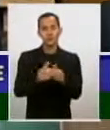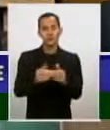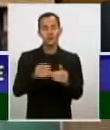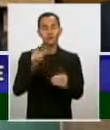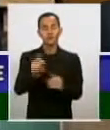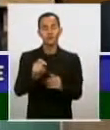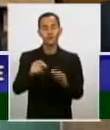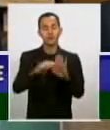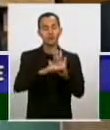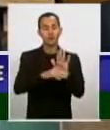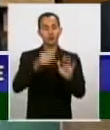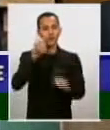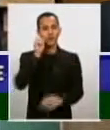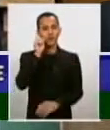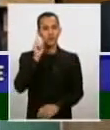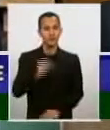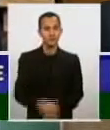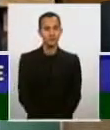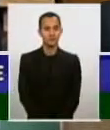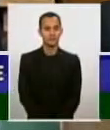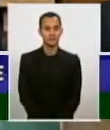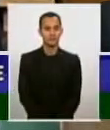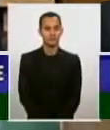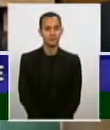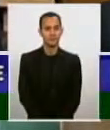que estavam na pauta de ontem.